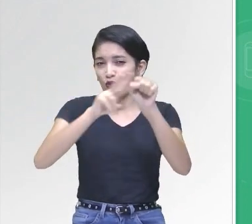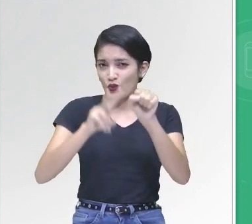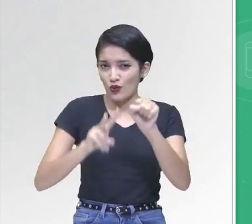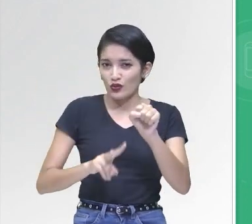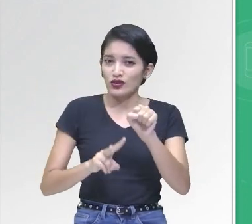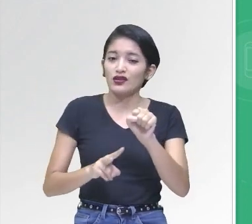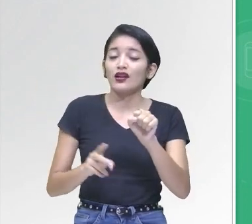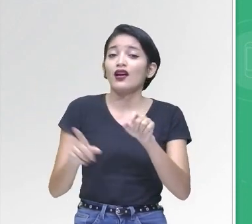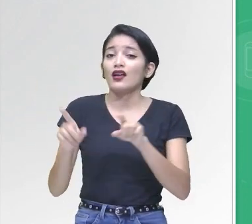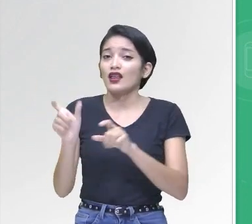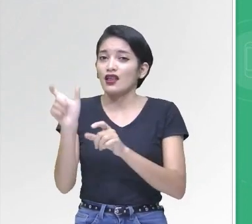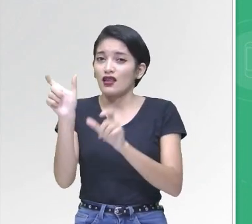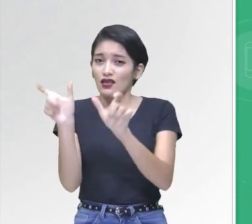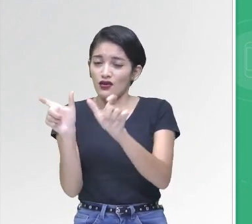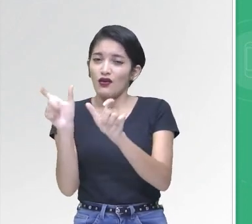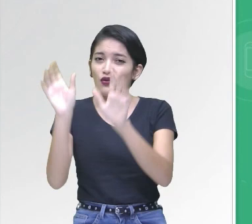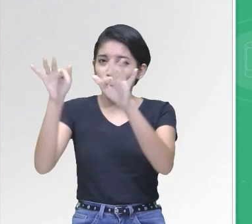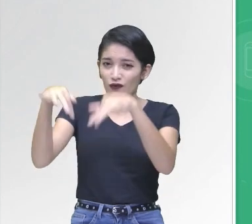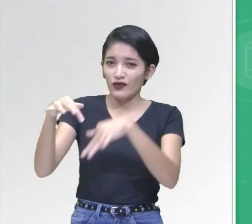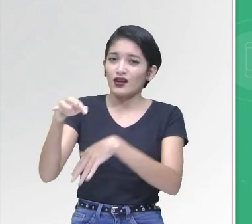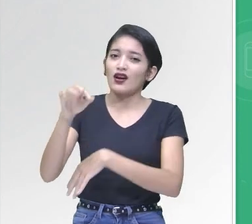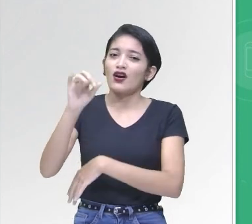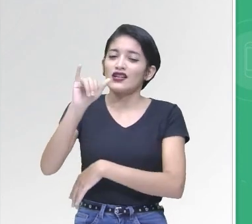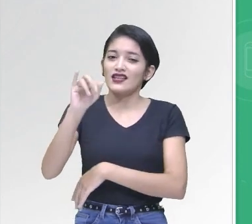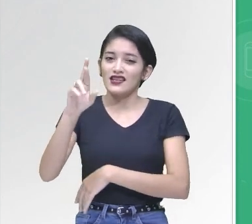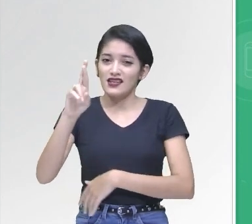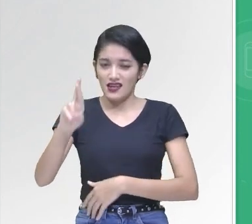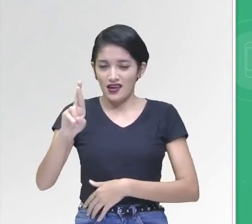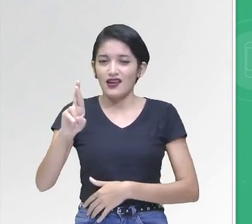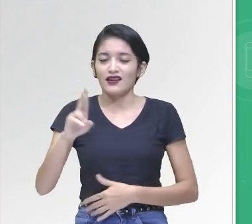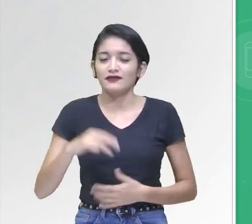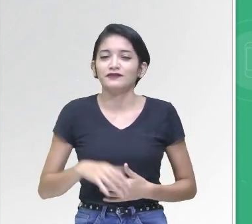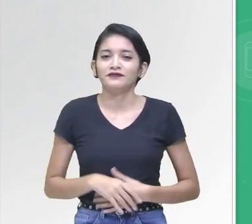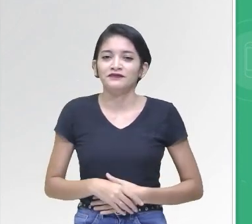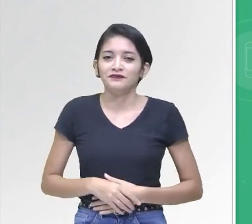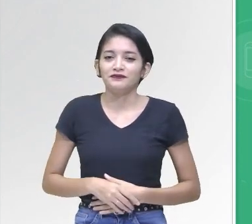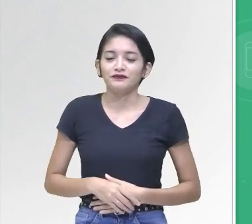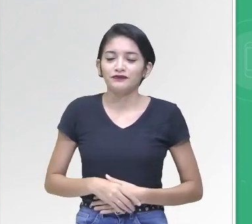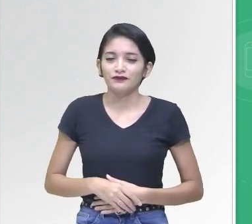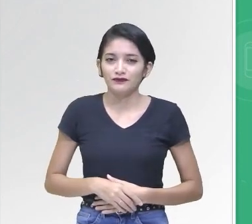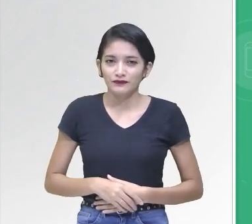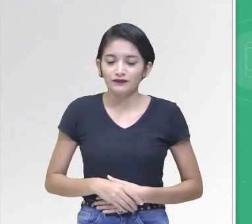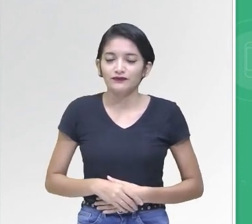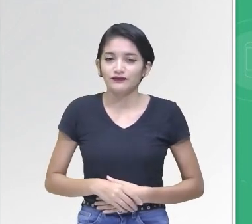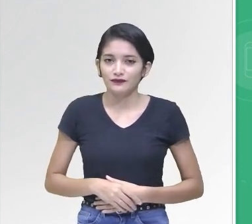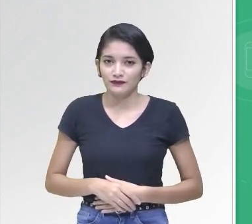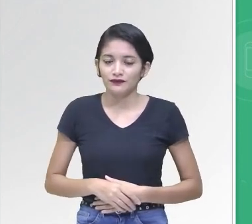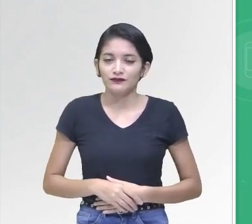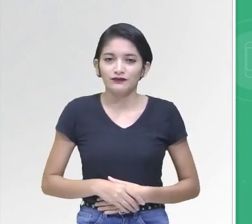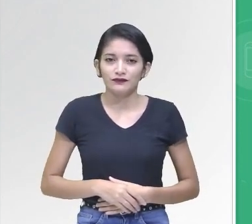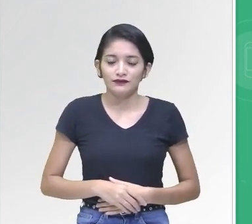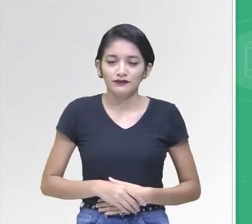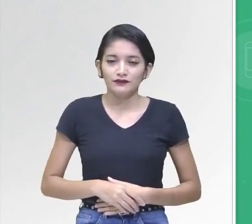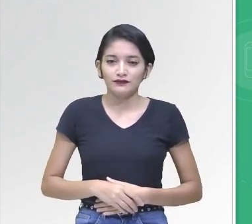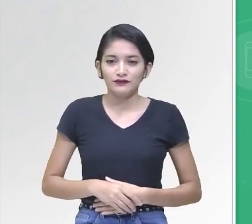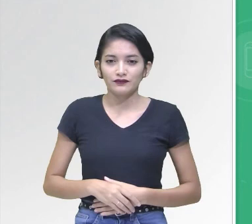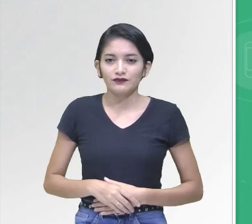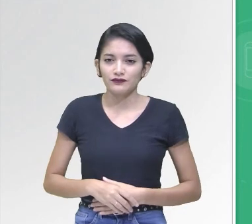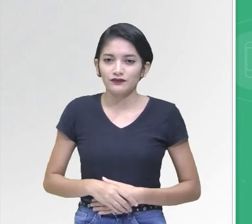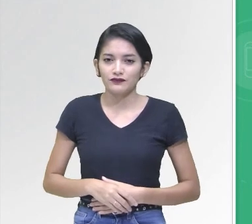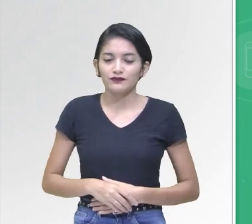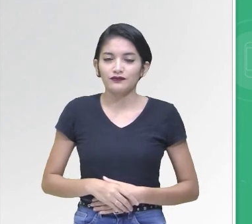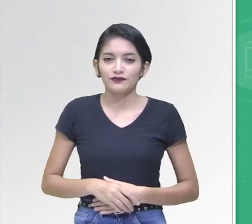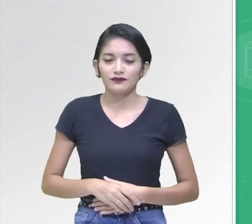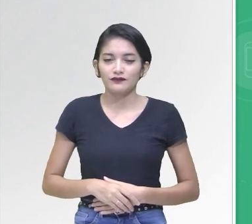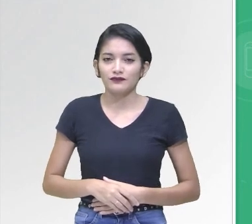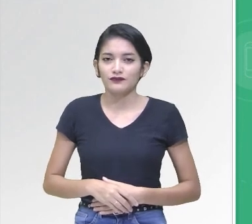IR, né? E o eles, né? Eu escribo, escribes, escribe, escribimos, escribis, escribem, eles